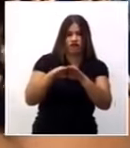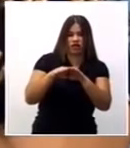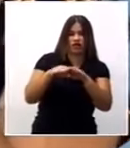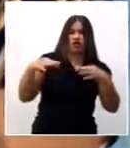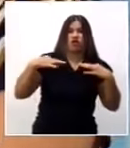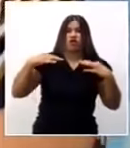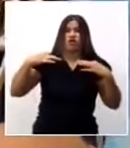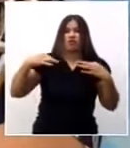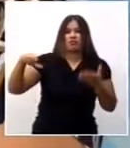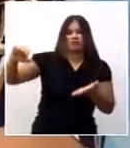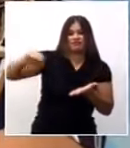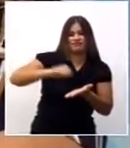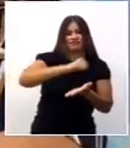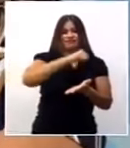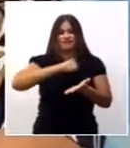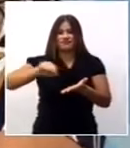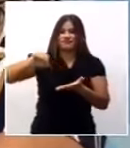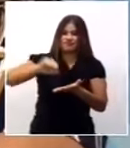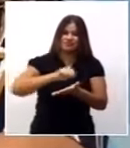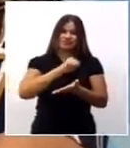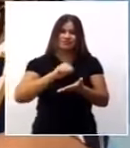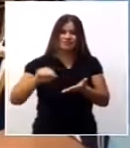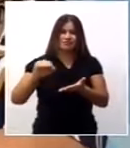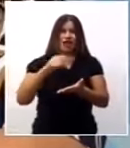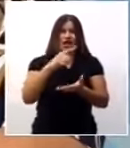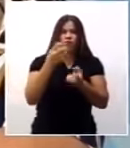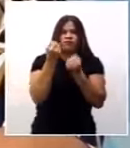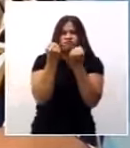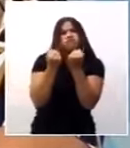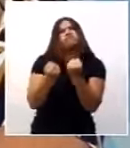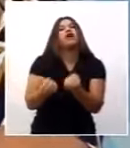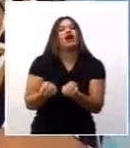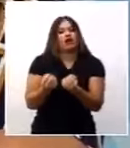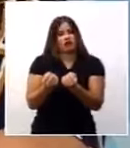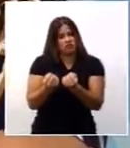Esse objeto é um ferro de passar roupa. Ele é extremamente pesado, realmente.